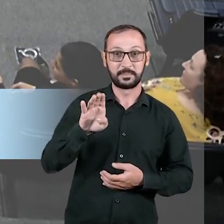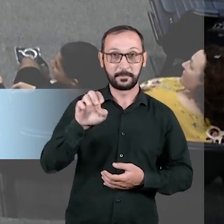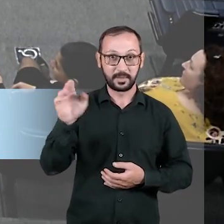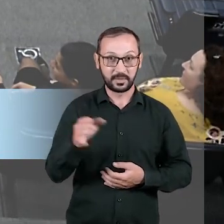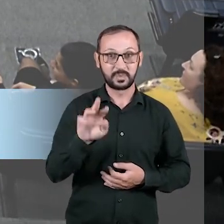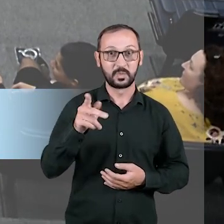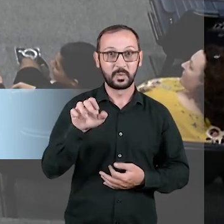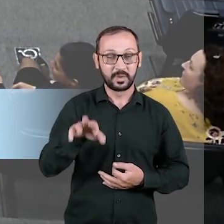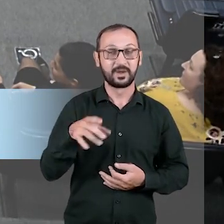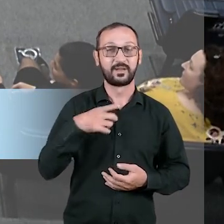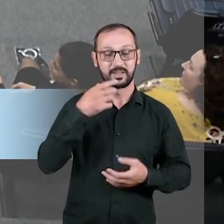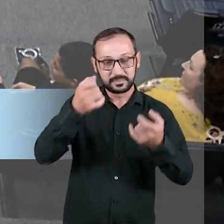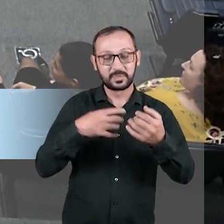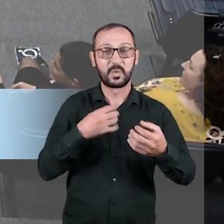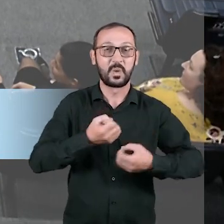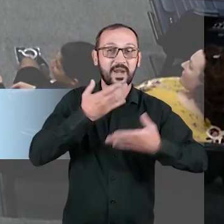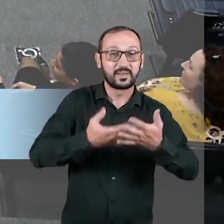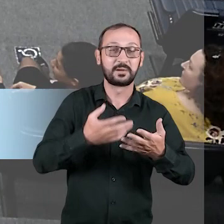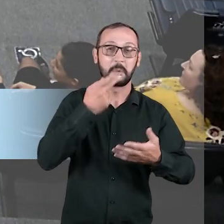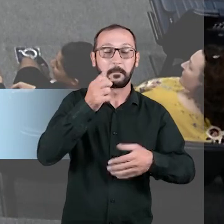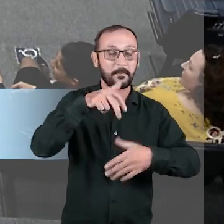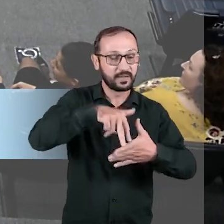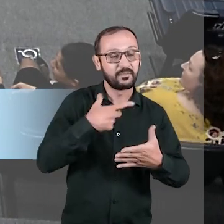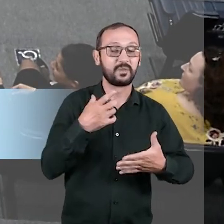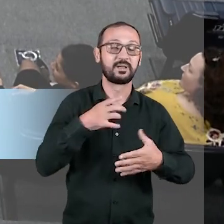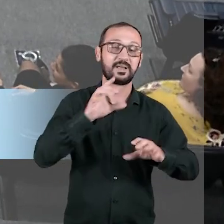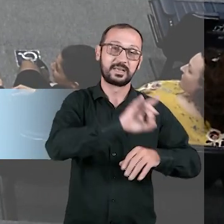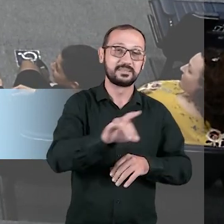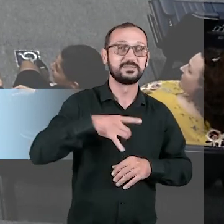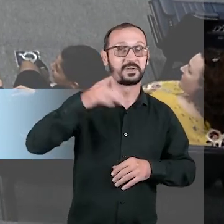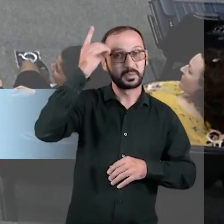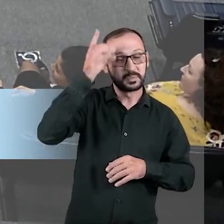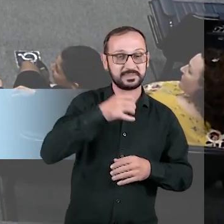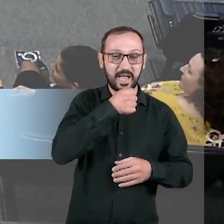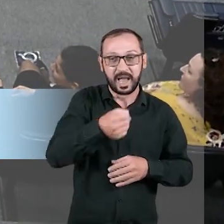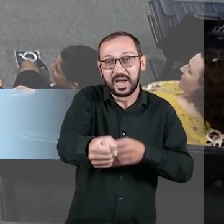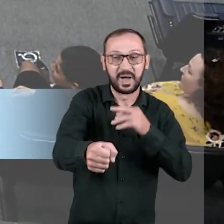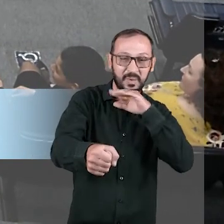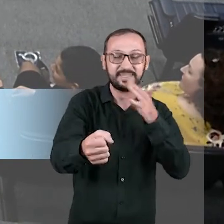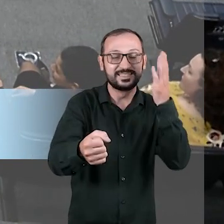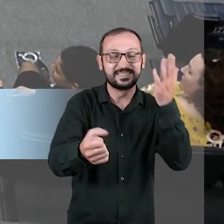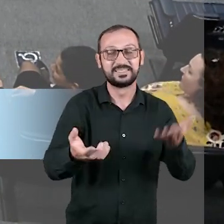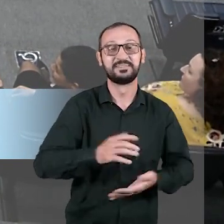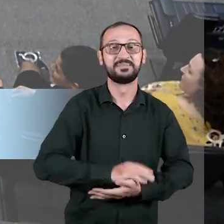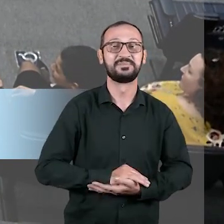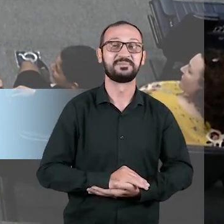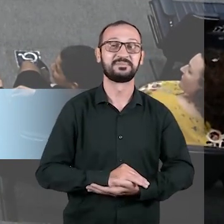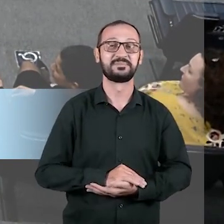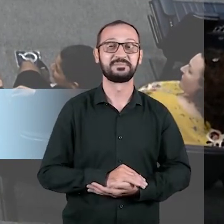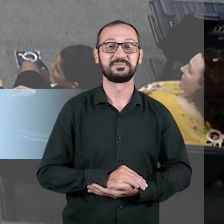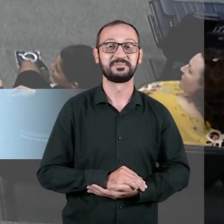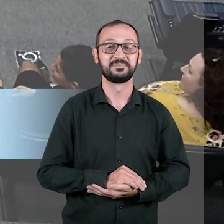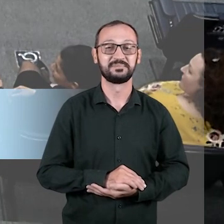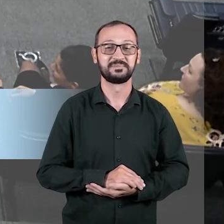professor de oratória. E aí a gente aprende a falar no gogó mesmo, não tem essa. Isso aqui é muito incômodo.